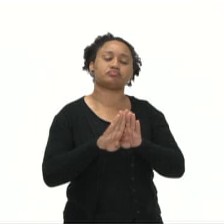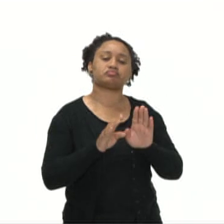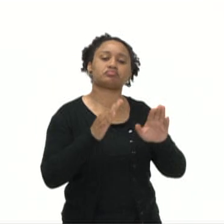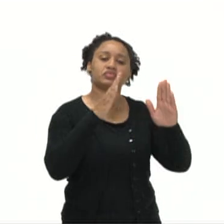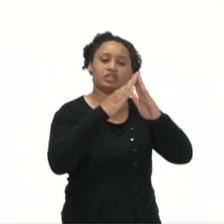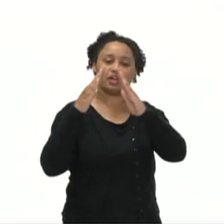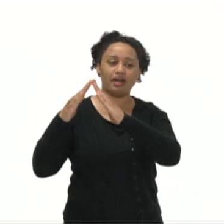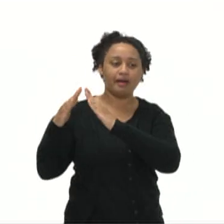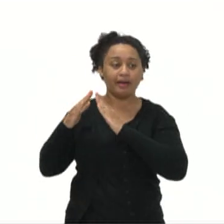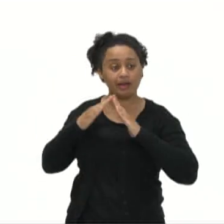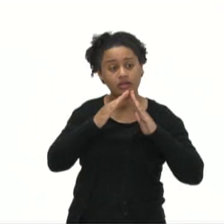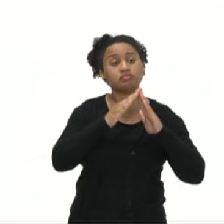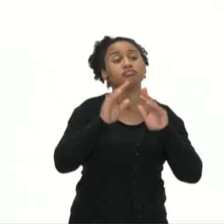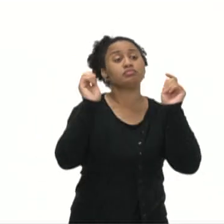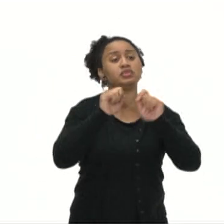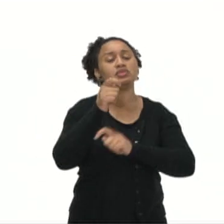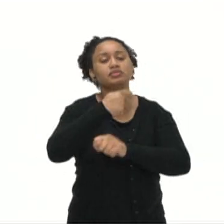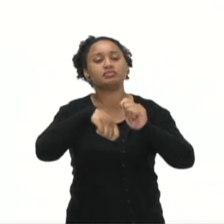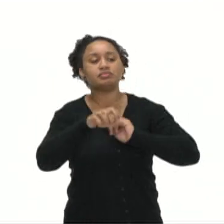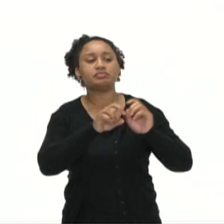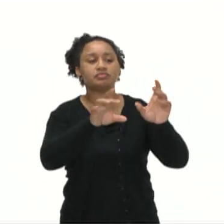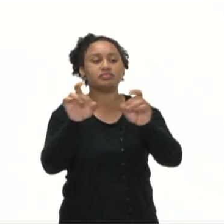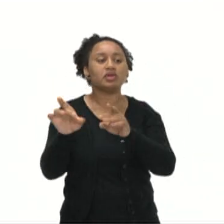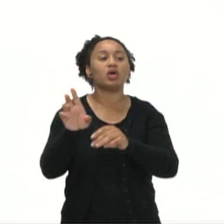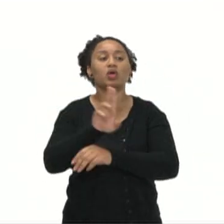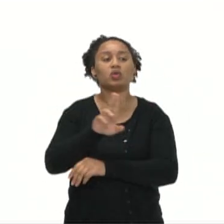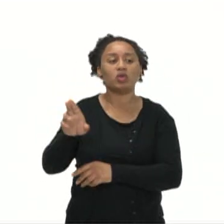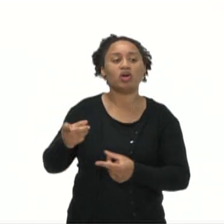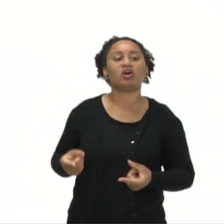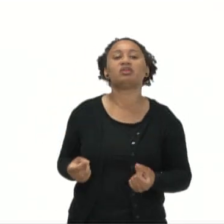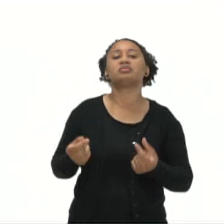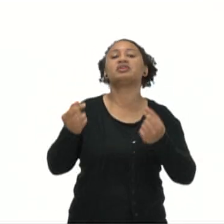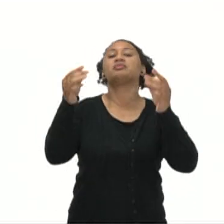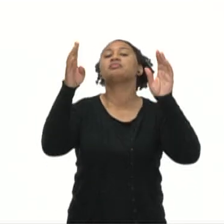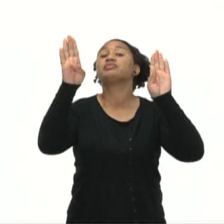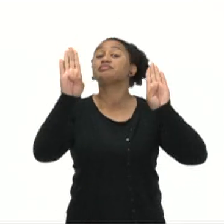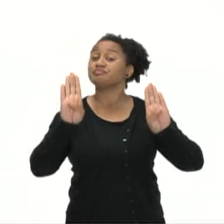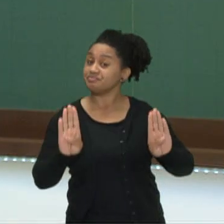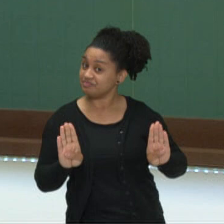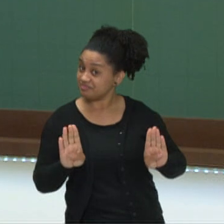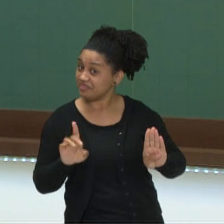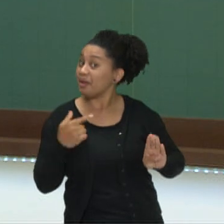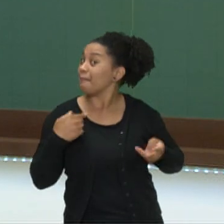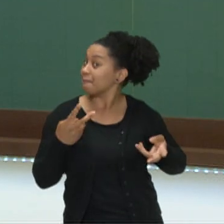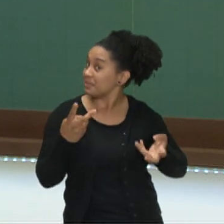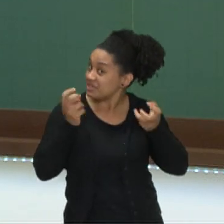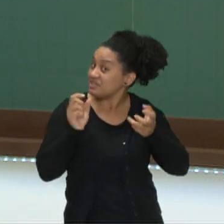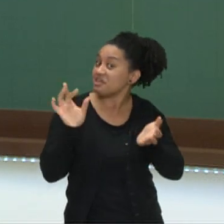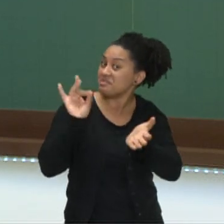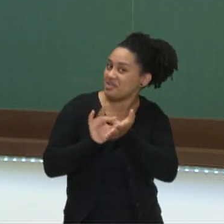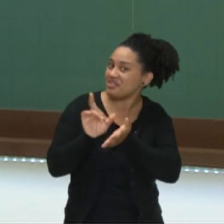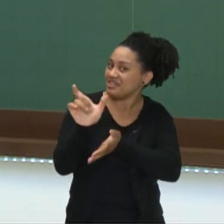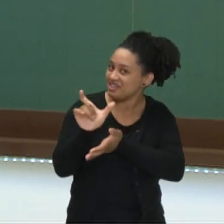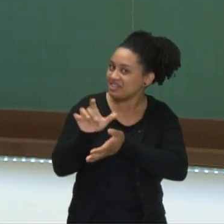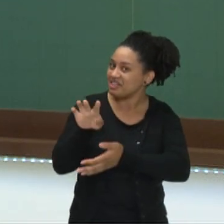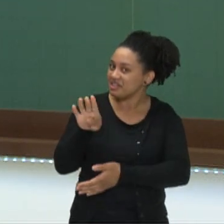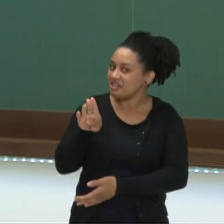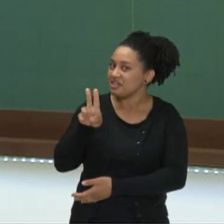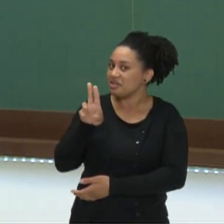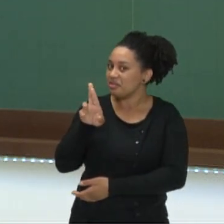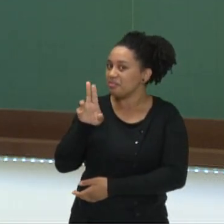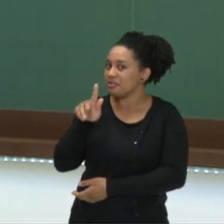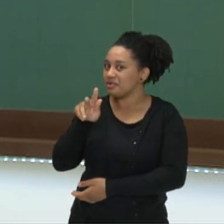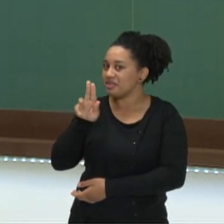casas, que eram provavelmente de comerciantes chamados burgueses. Olha aí, pessoal, a origem da palavra burguesa,